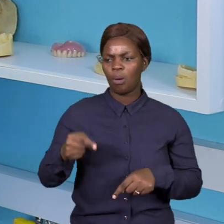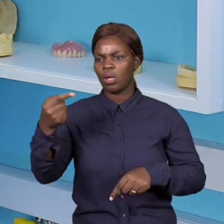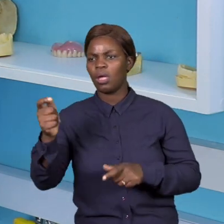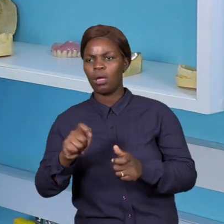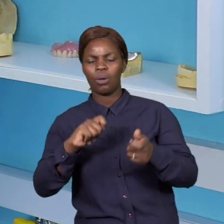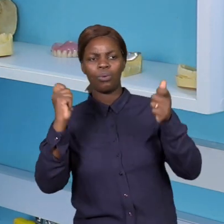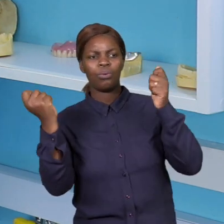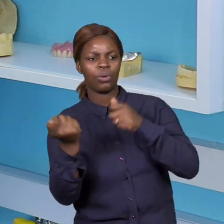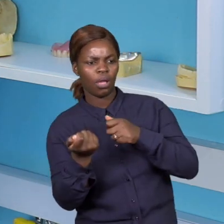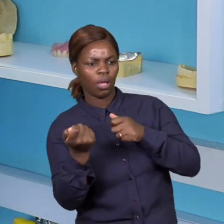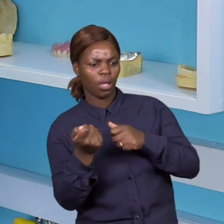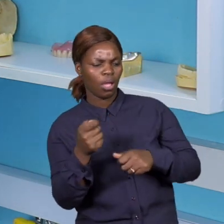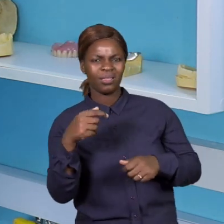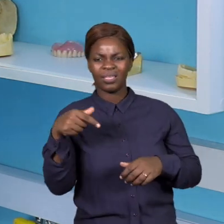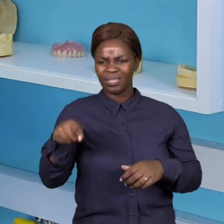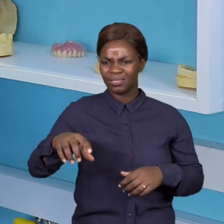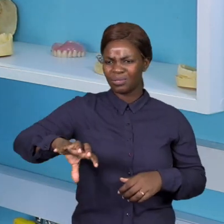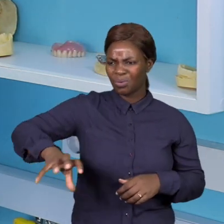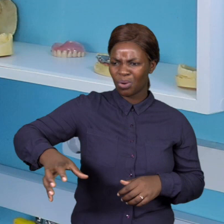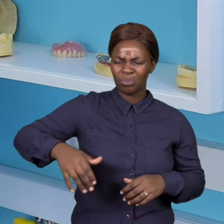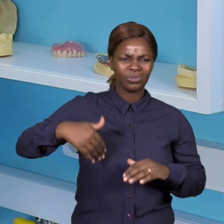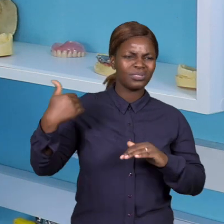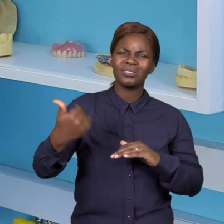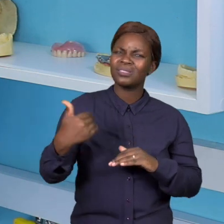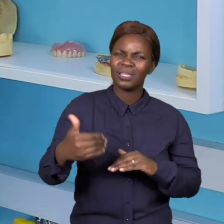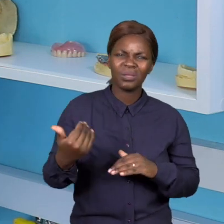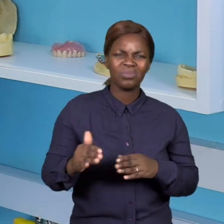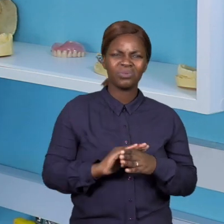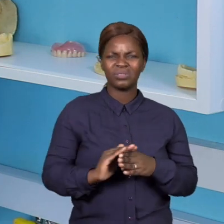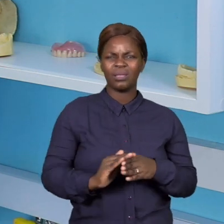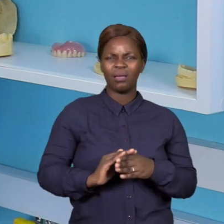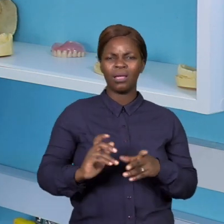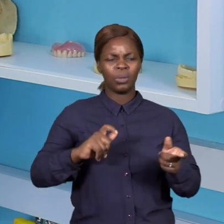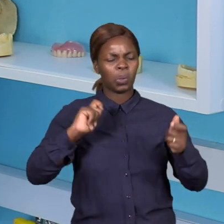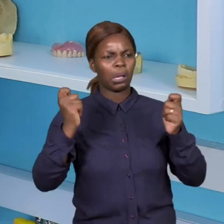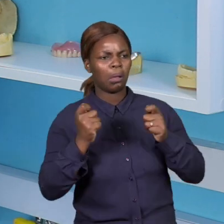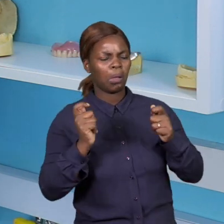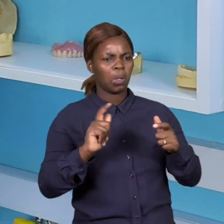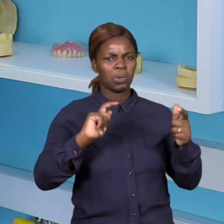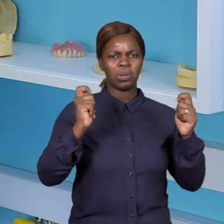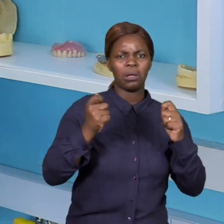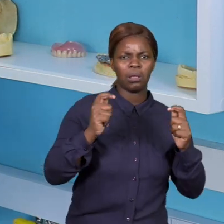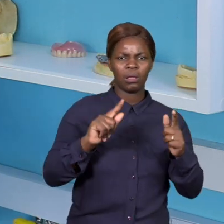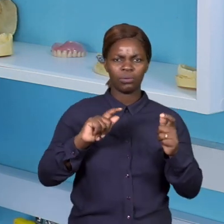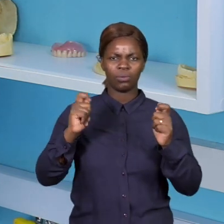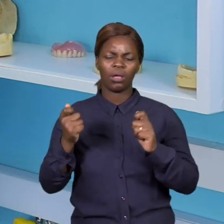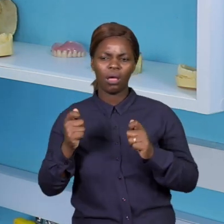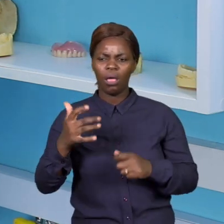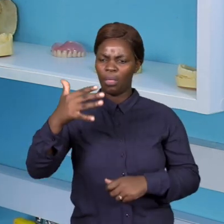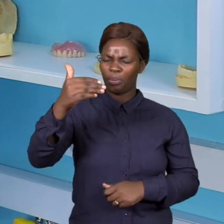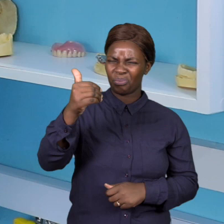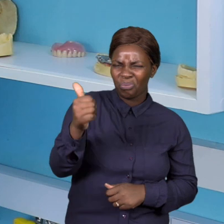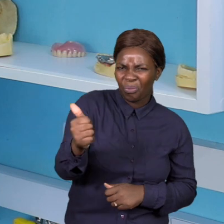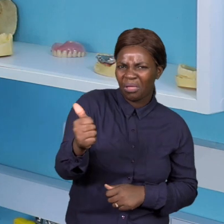outro dia pões uma colher de bicarbonato, outro dia pões umas gotículas de limão,